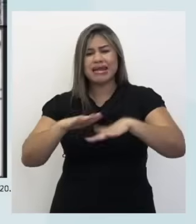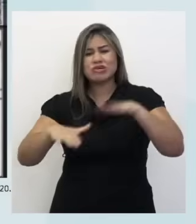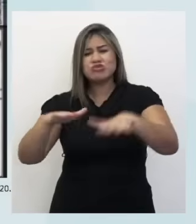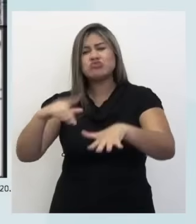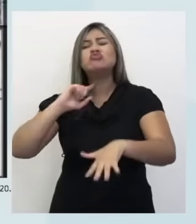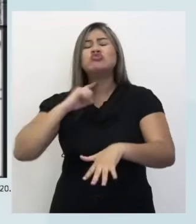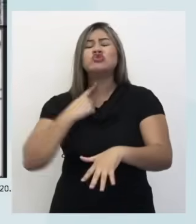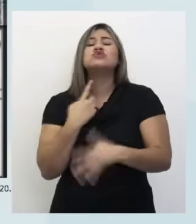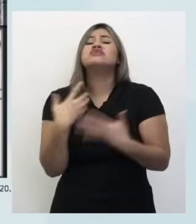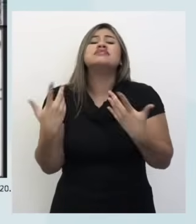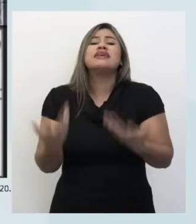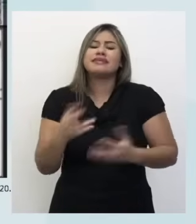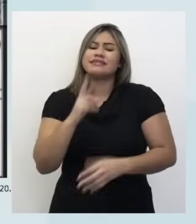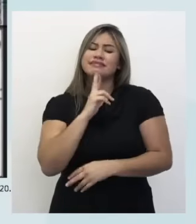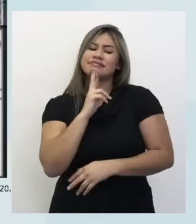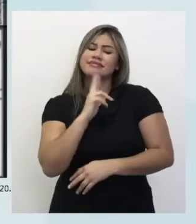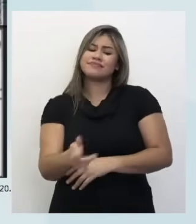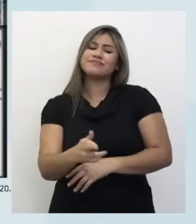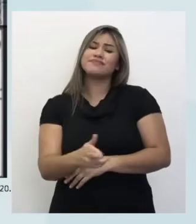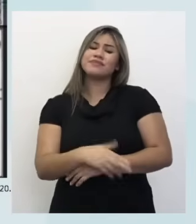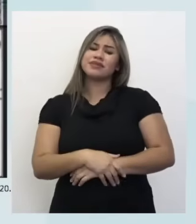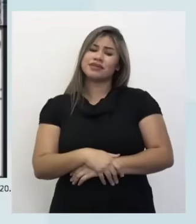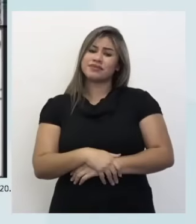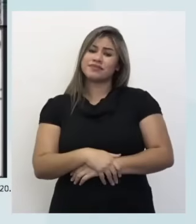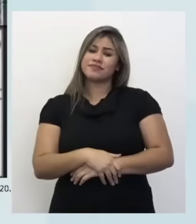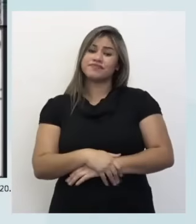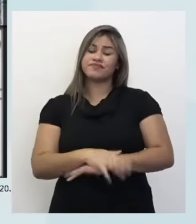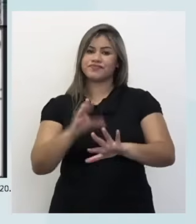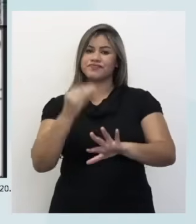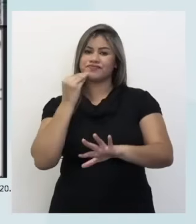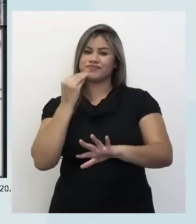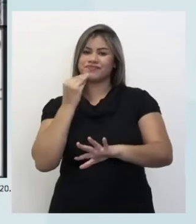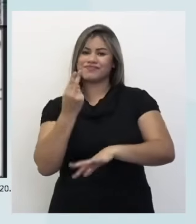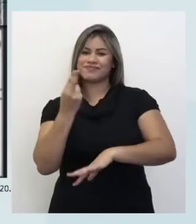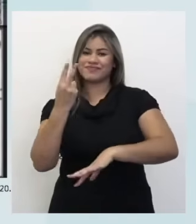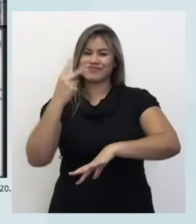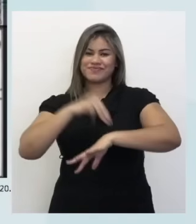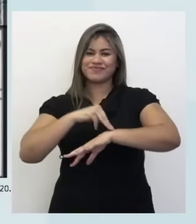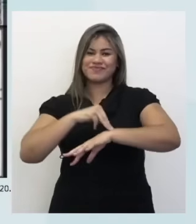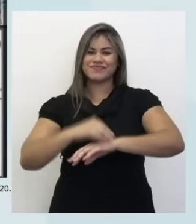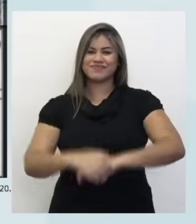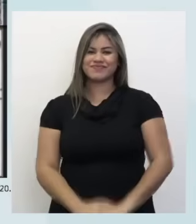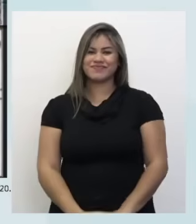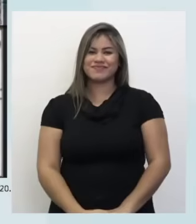E aí? É difícil isso aqui, viu? Então, vamos lá tentar responder. 2 minutinhos.